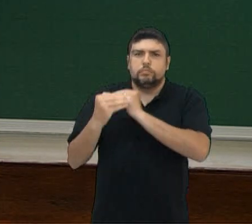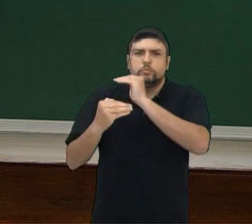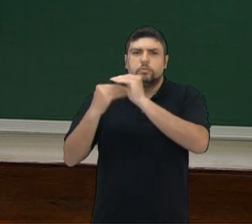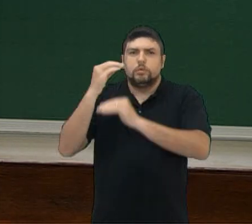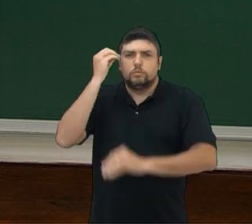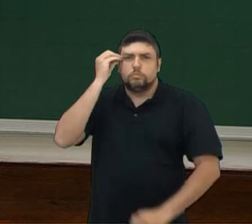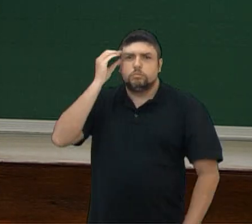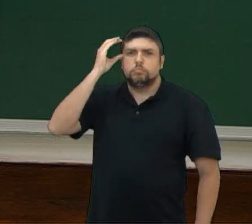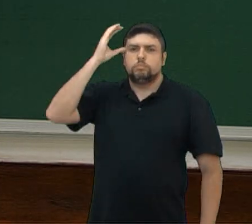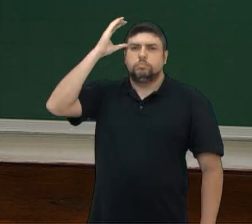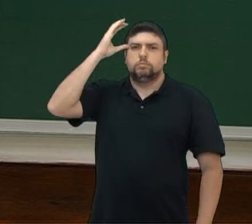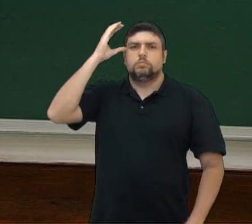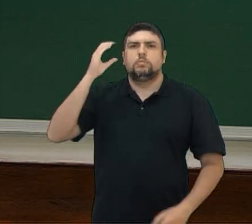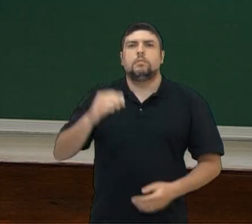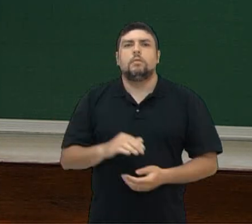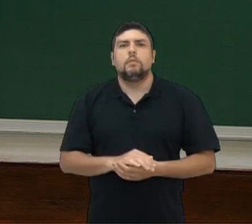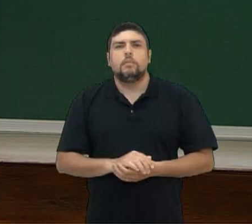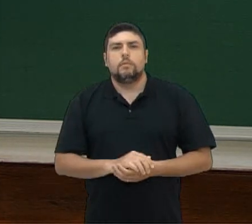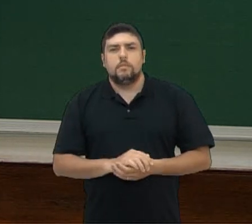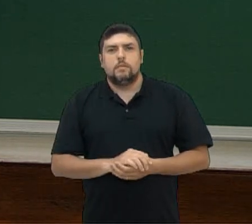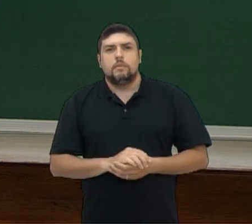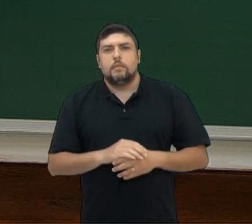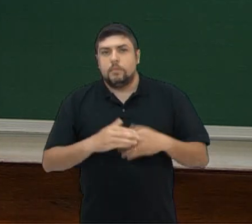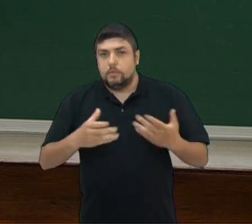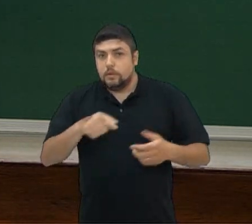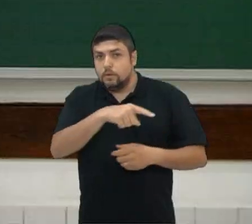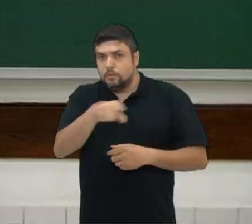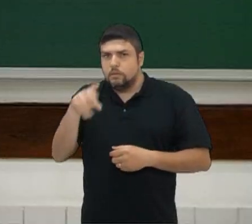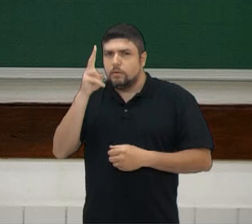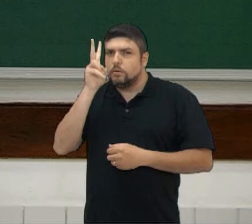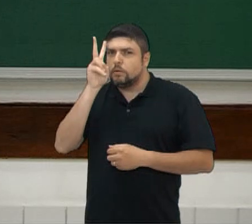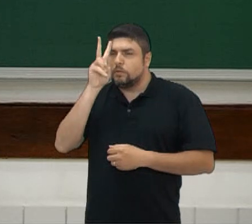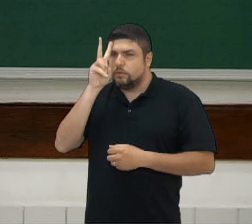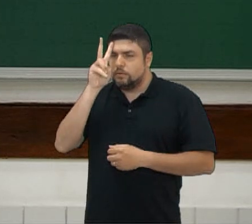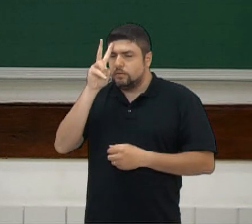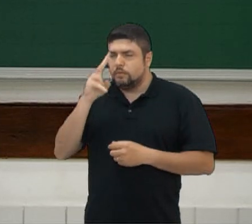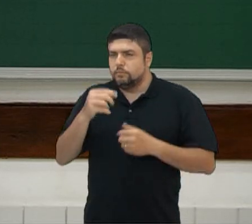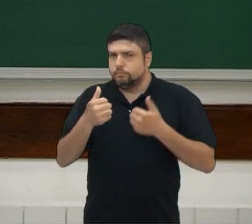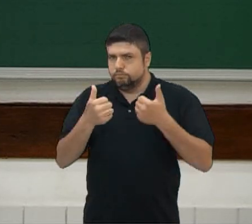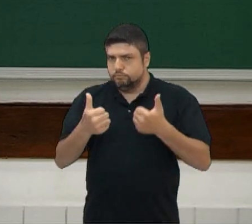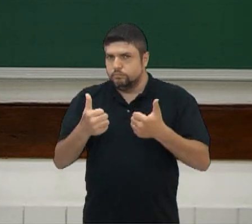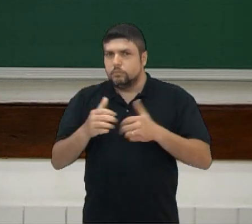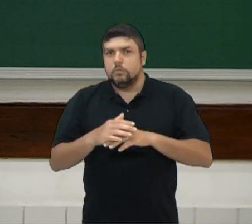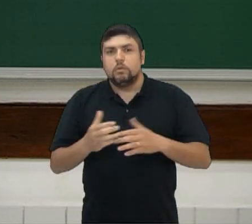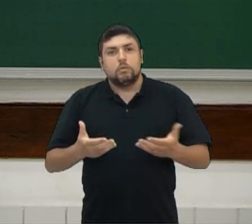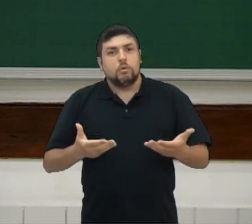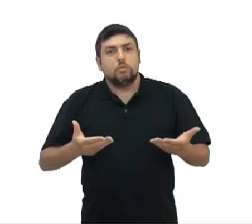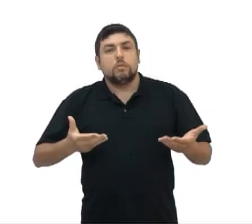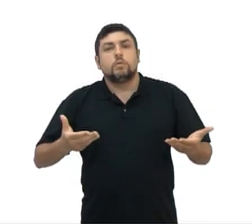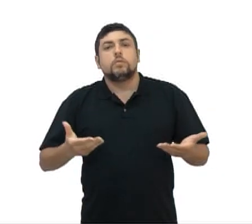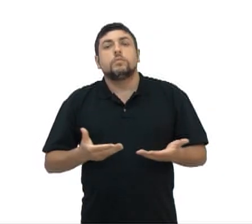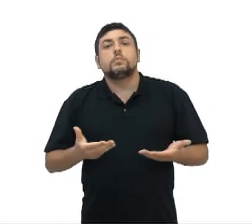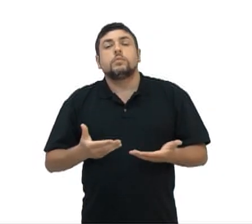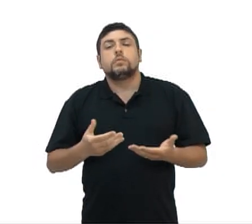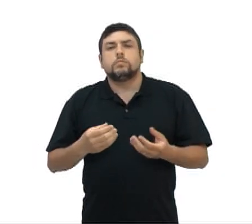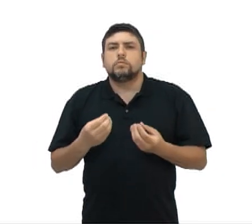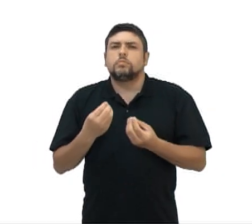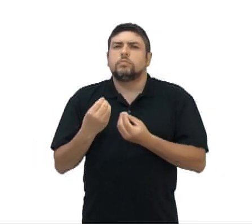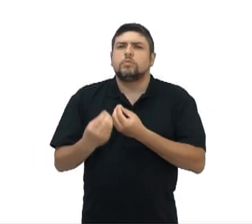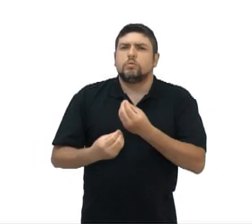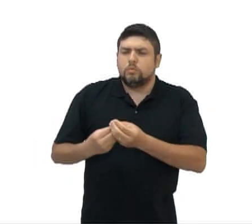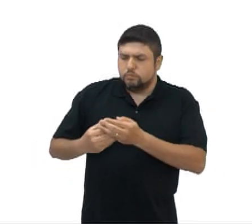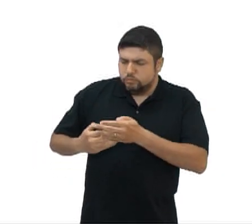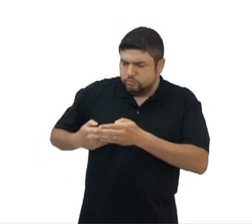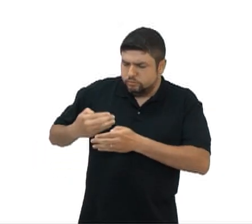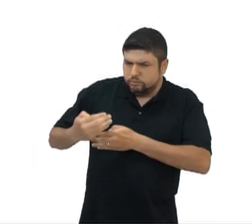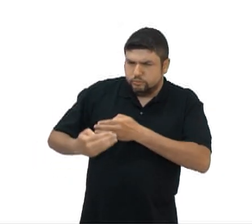como sujeitos, né? Então, vocês lembram lá? E hoje, então, começaremos. Como chegamos a esse conhecimento